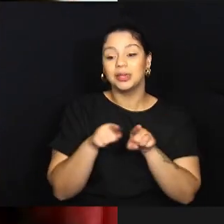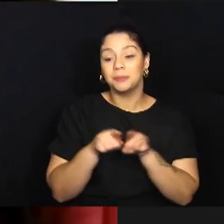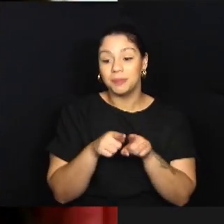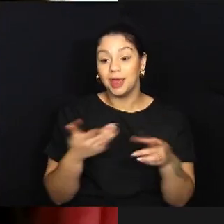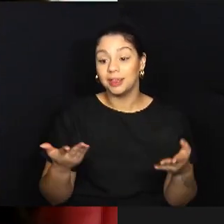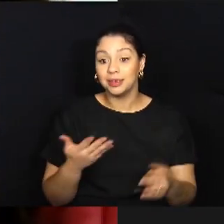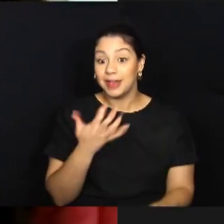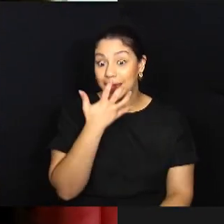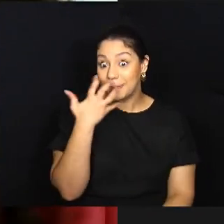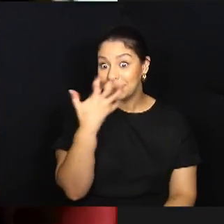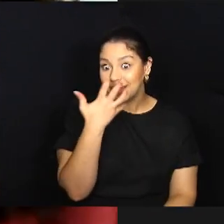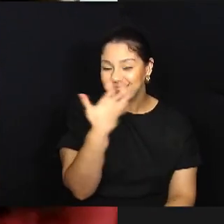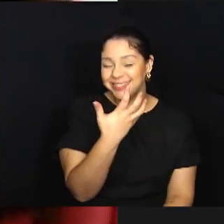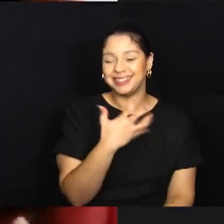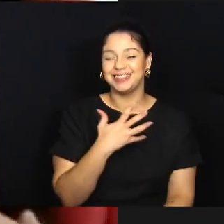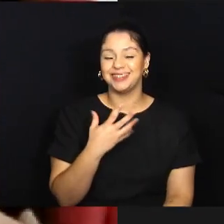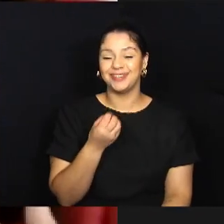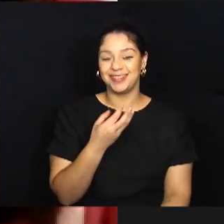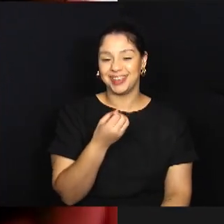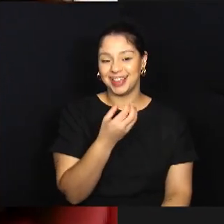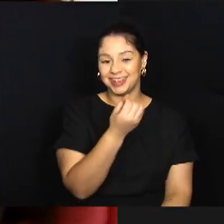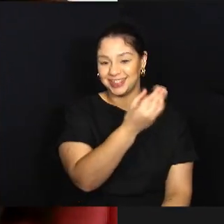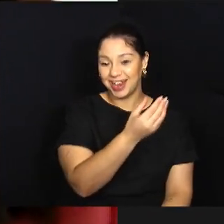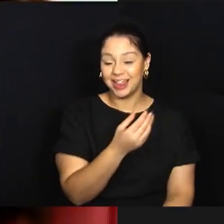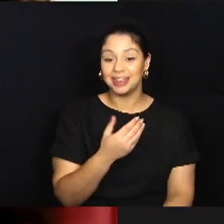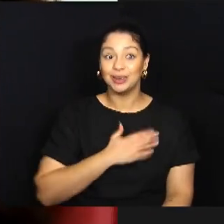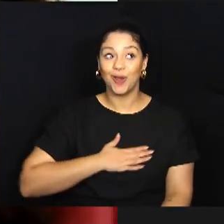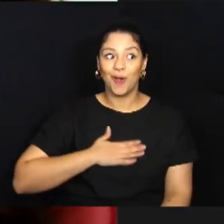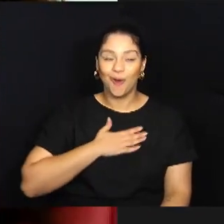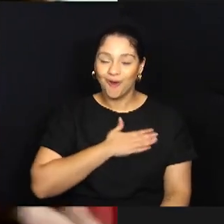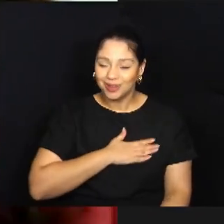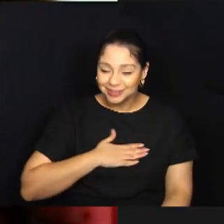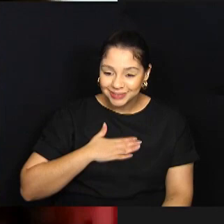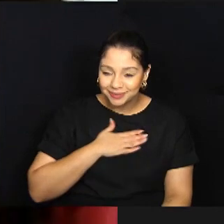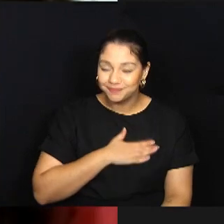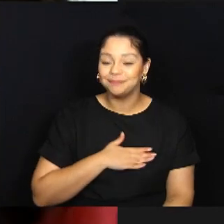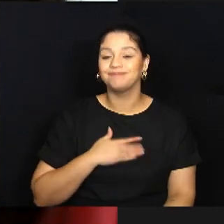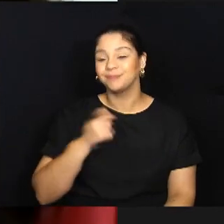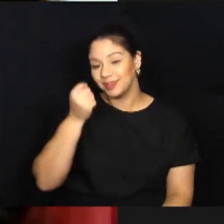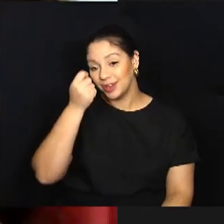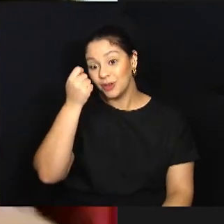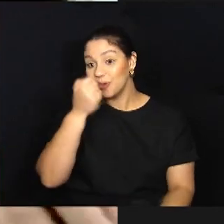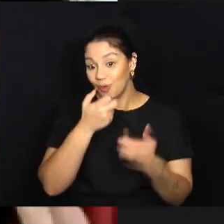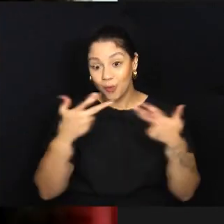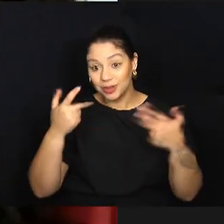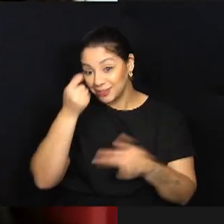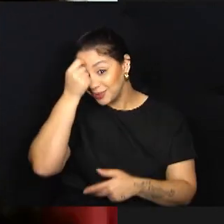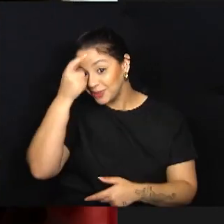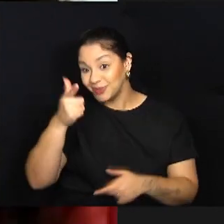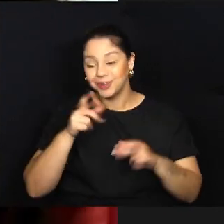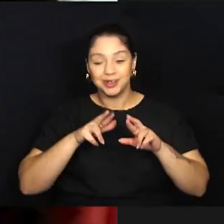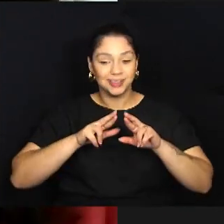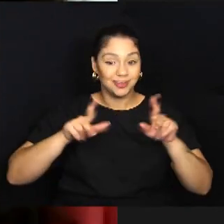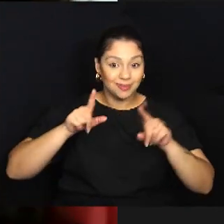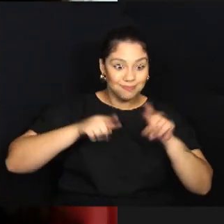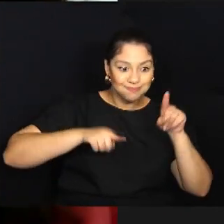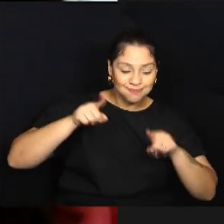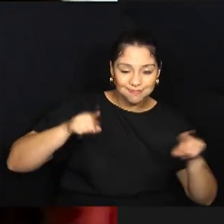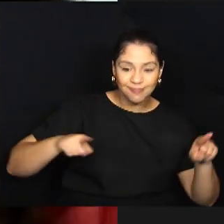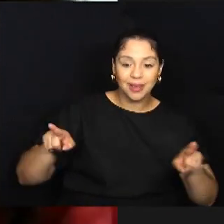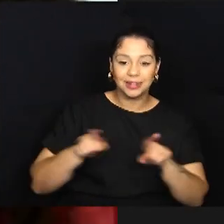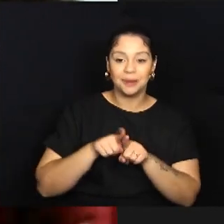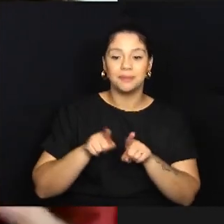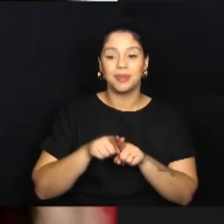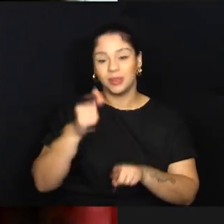nossa paixão por viajar também, esse gosto que a gente tem por culturas diferentes, né? E um pouco da cultura popular